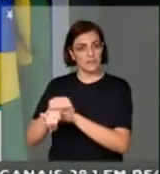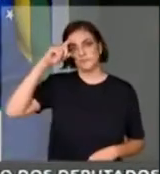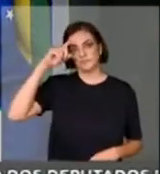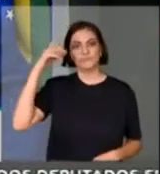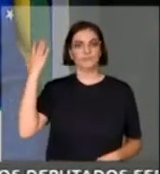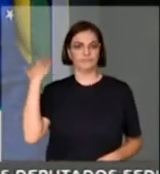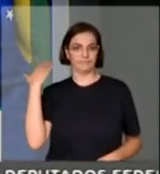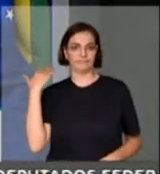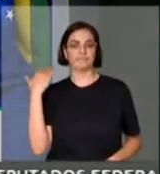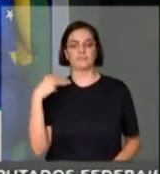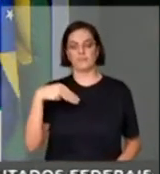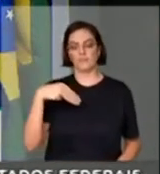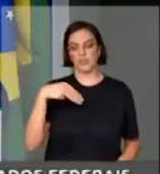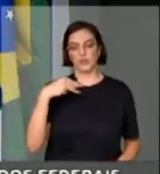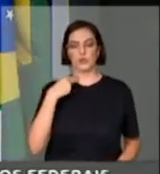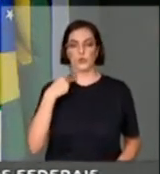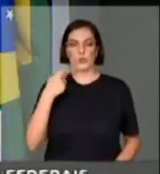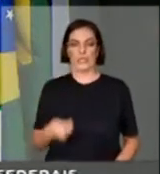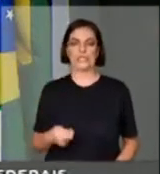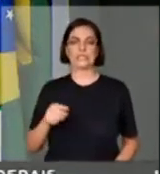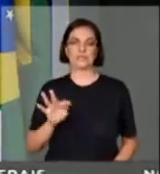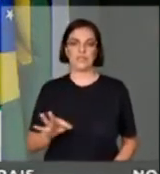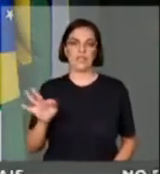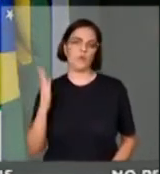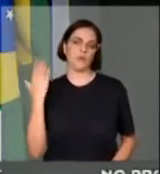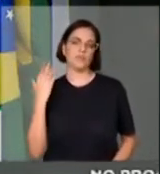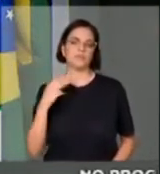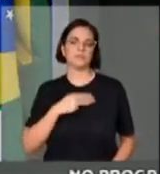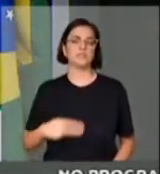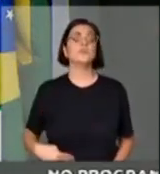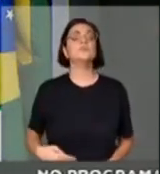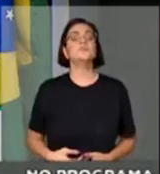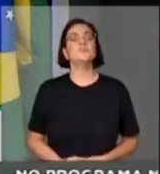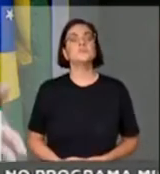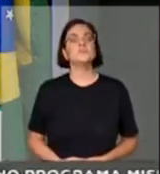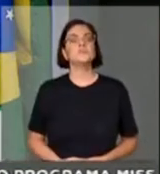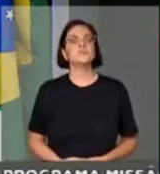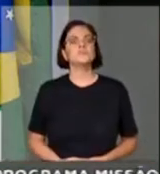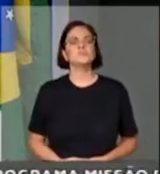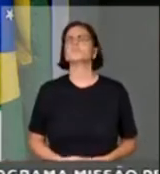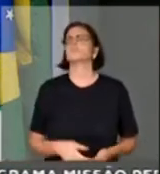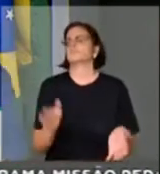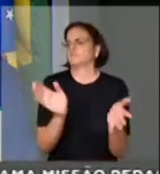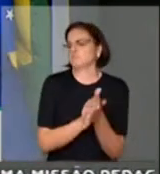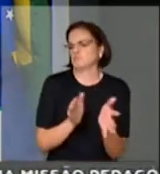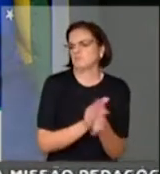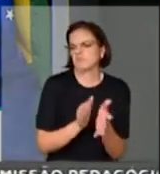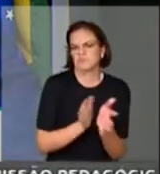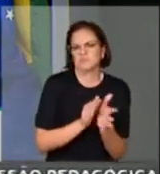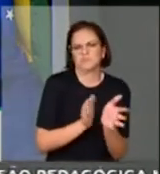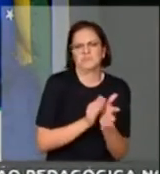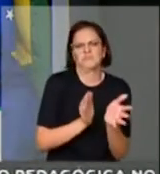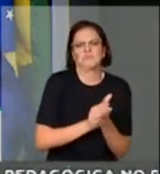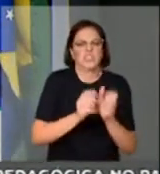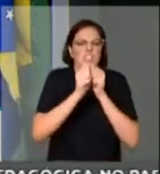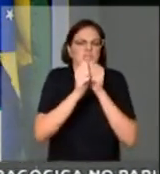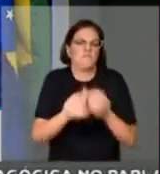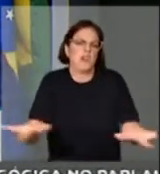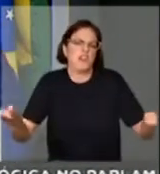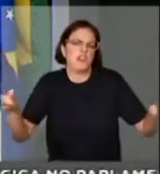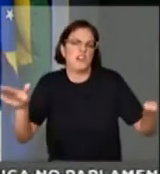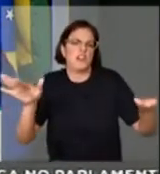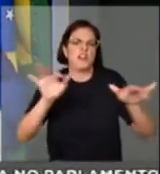Jato e foram a favor de que essas mensagens fossem divulgadas aplaudindo o cometimento de crime. Mas vejam